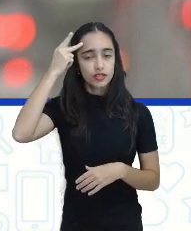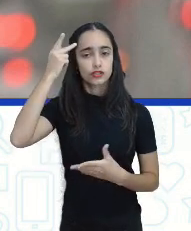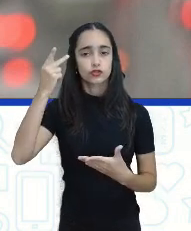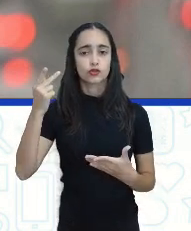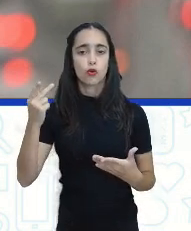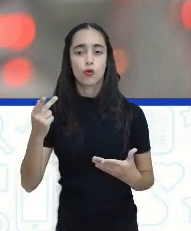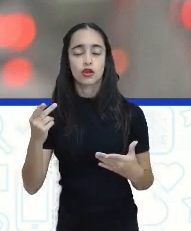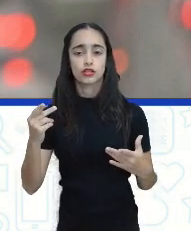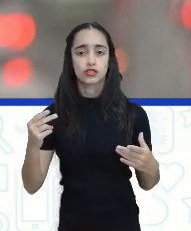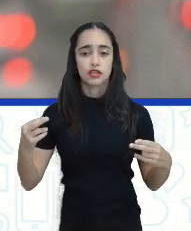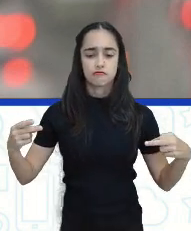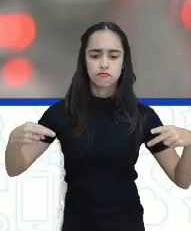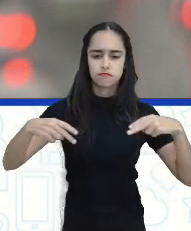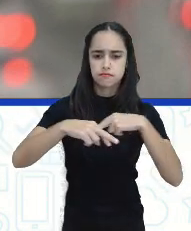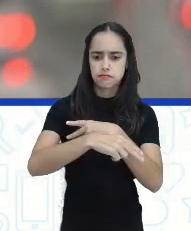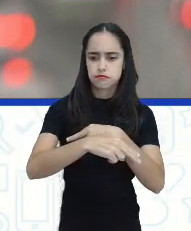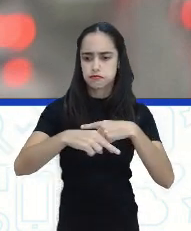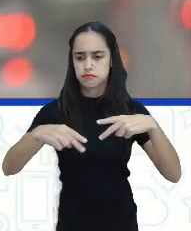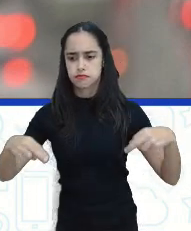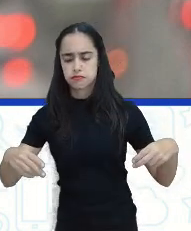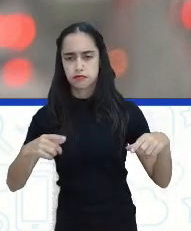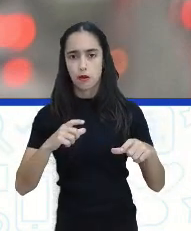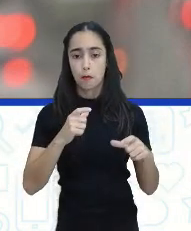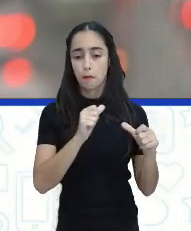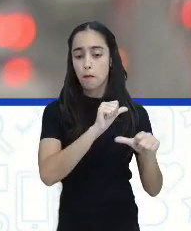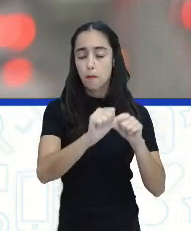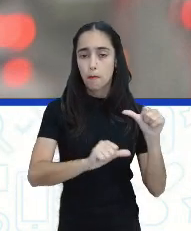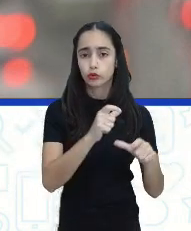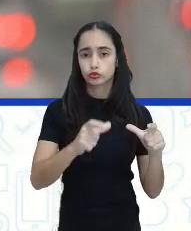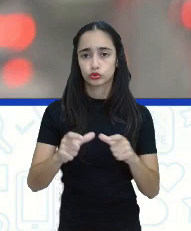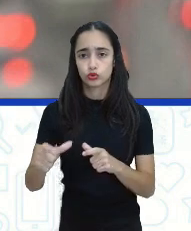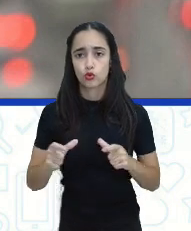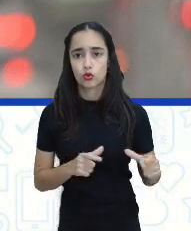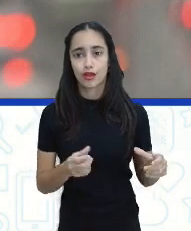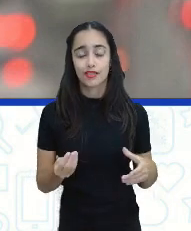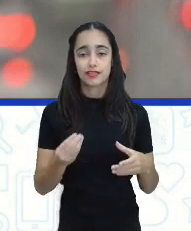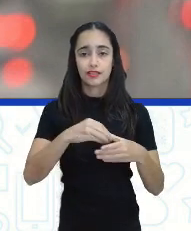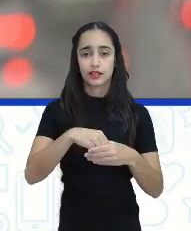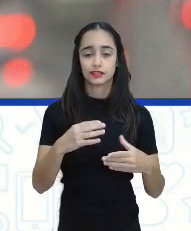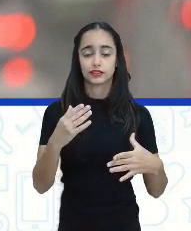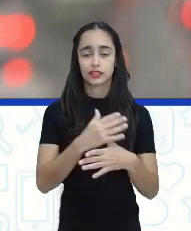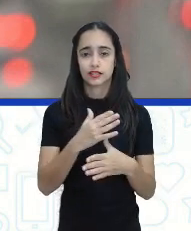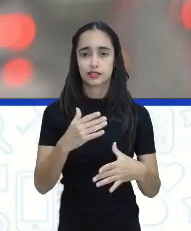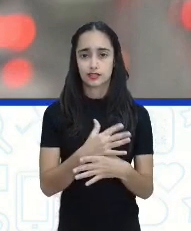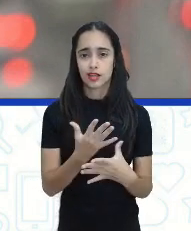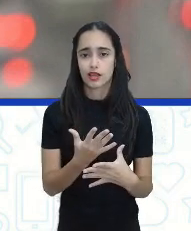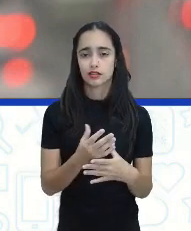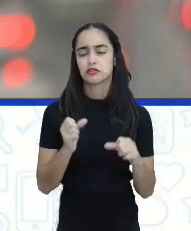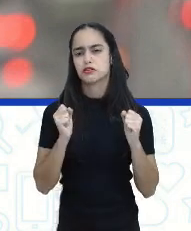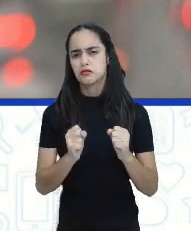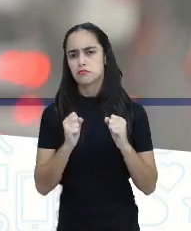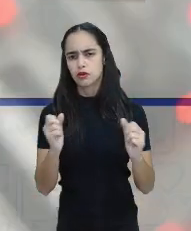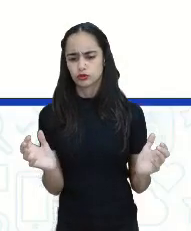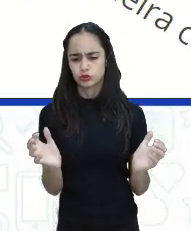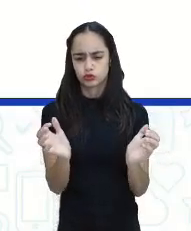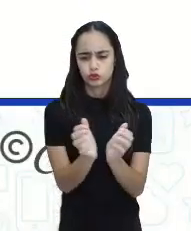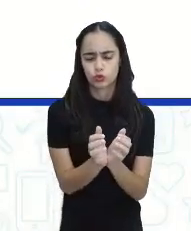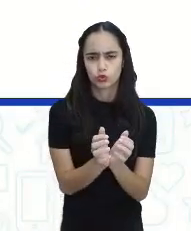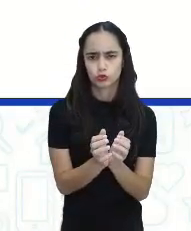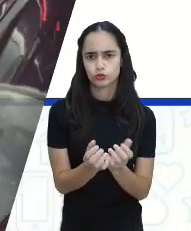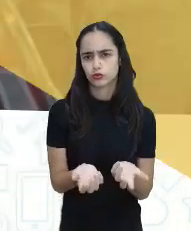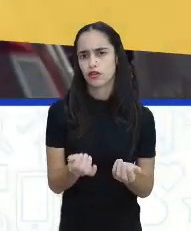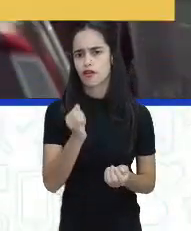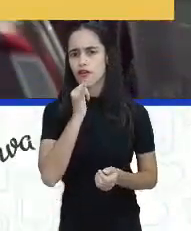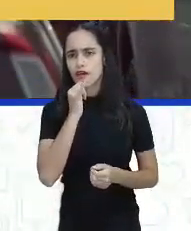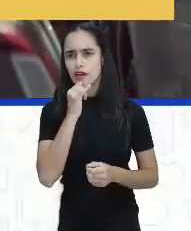bicicleta, motocicleta e ou carros, né? E seja de maneira coletiva, como os ônibus, o metrô, o trem, etc. Né? Então,